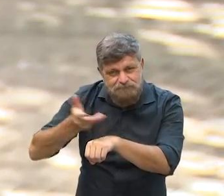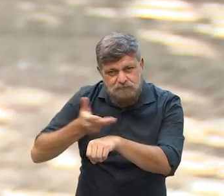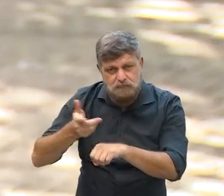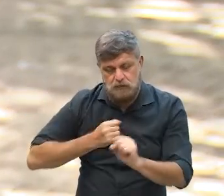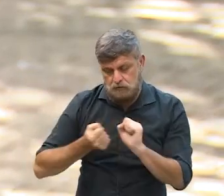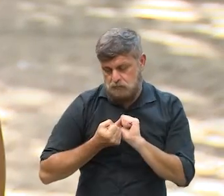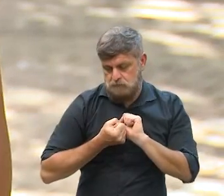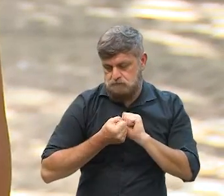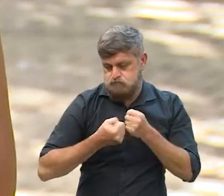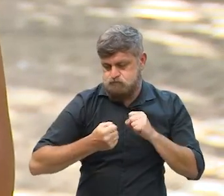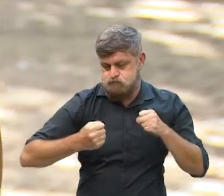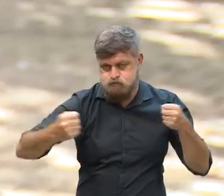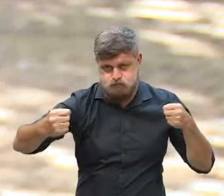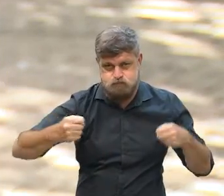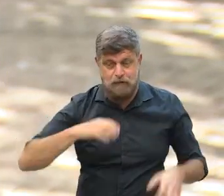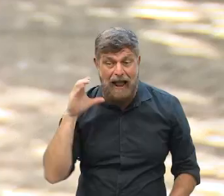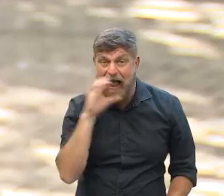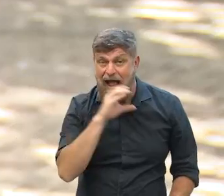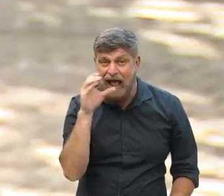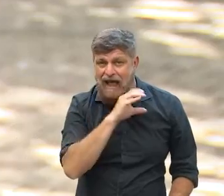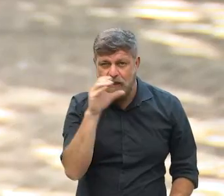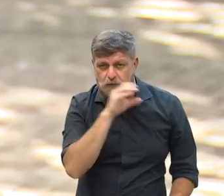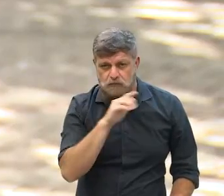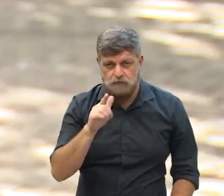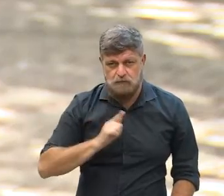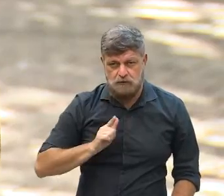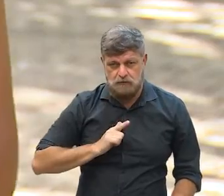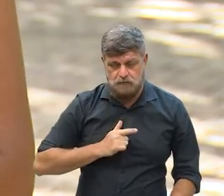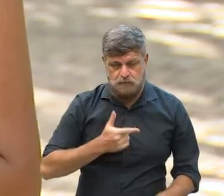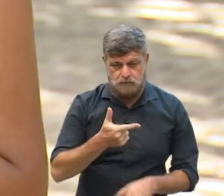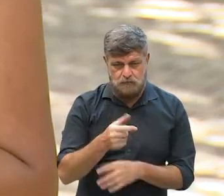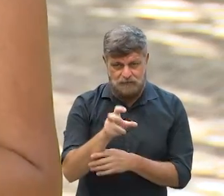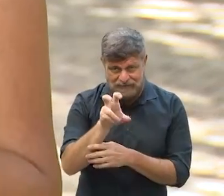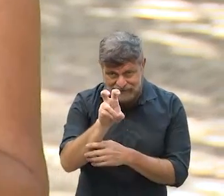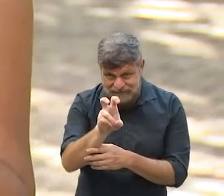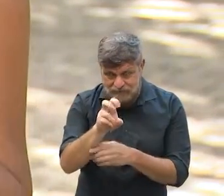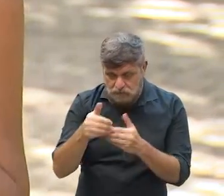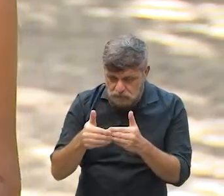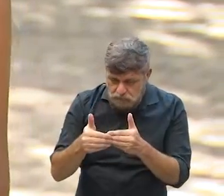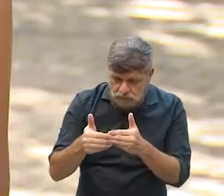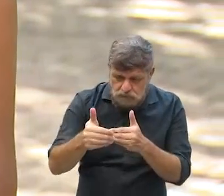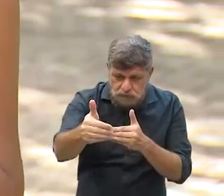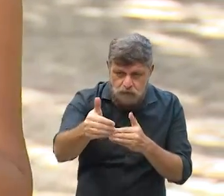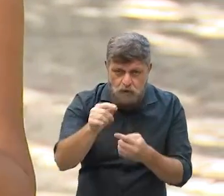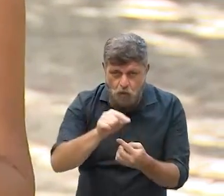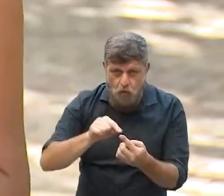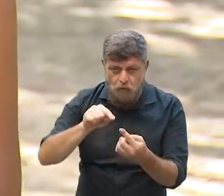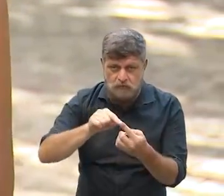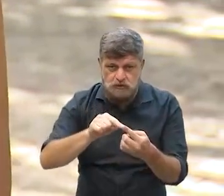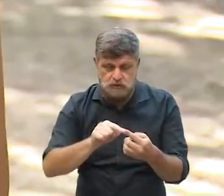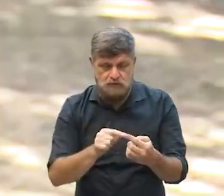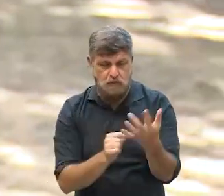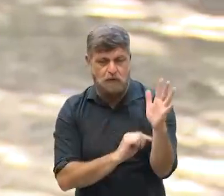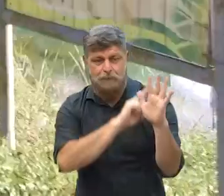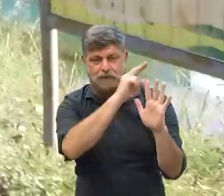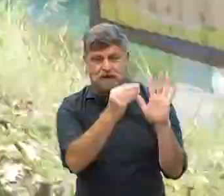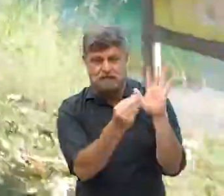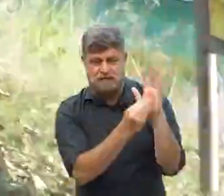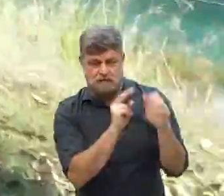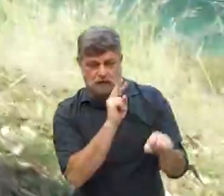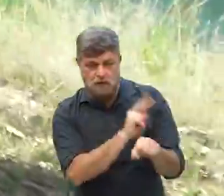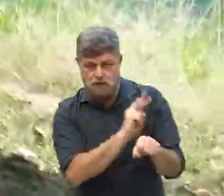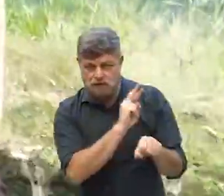cresceu muito rapidamente, né? E a partir de 2005, né, no sentido de preservar o meio ambiente, todo